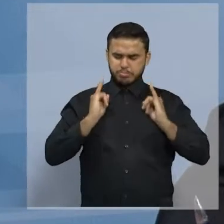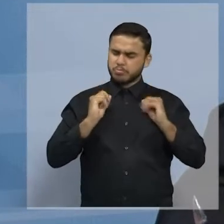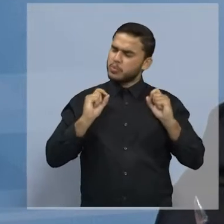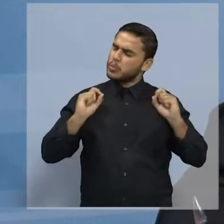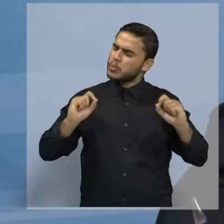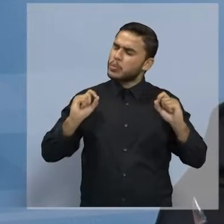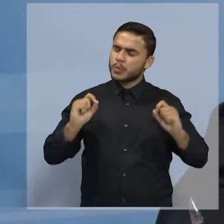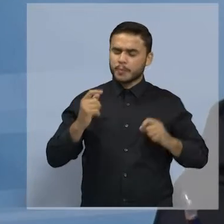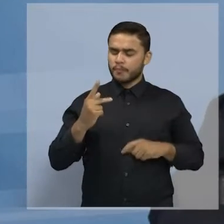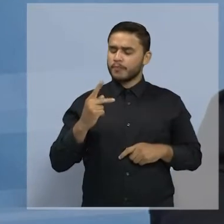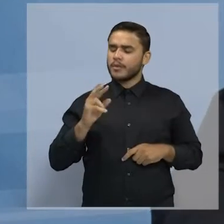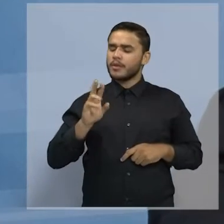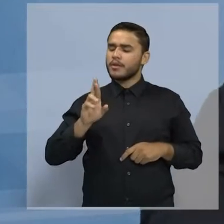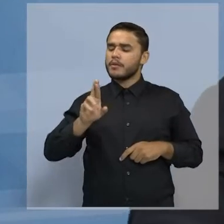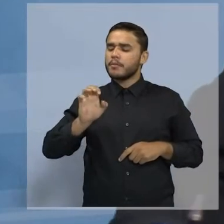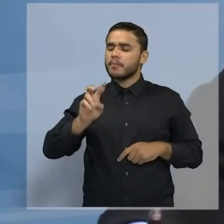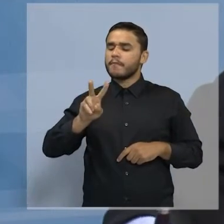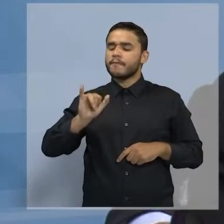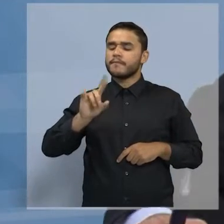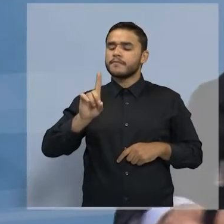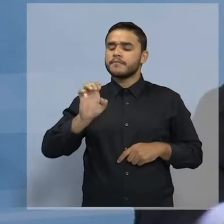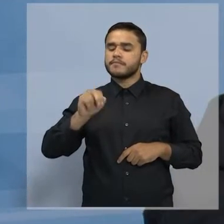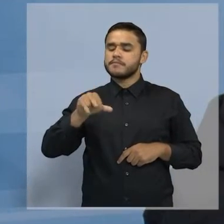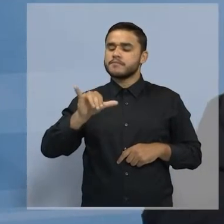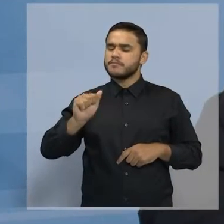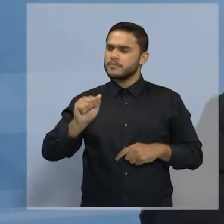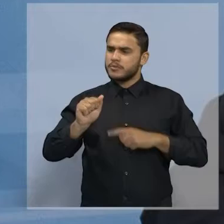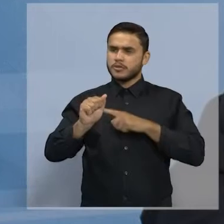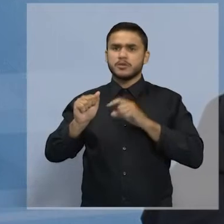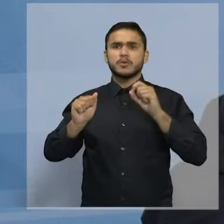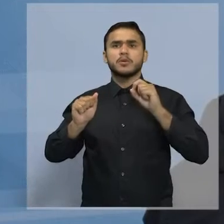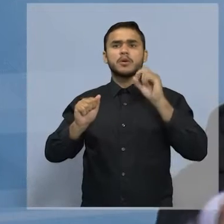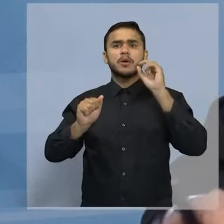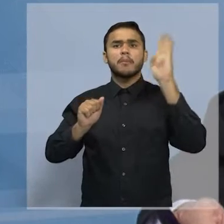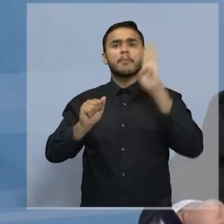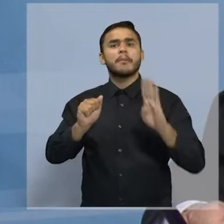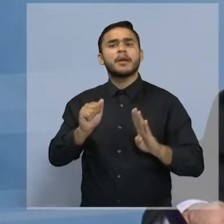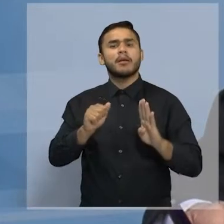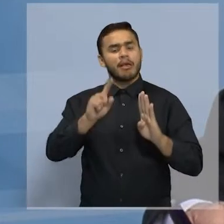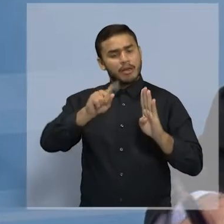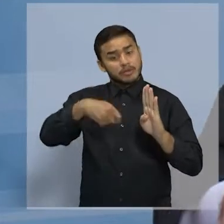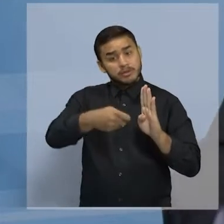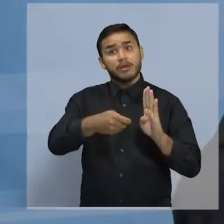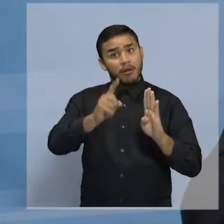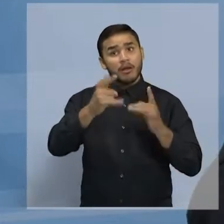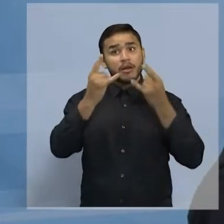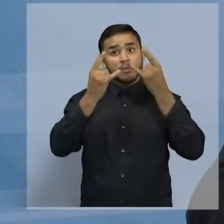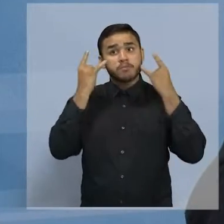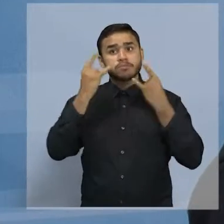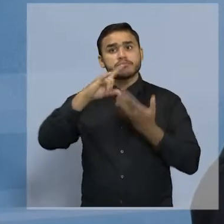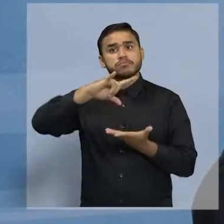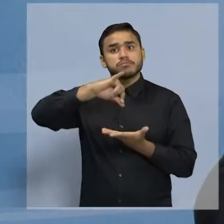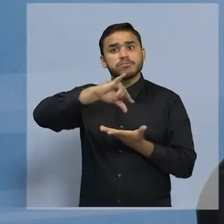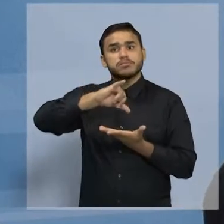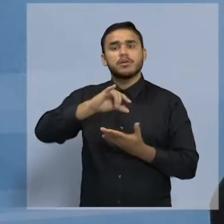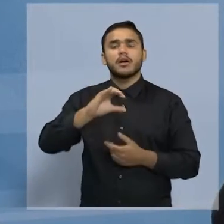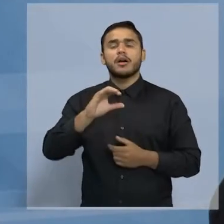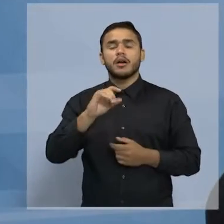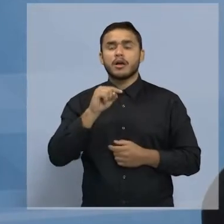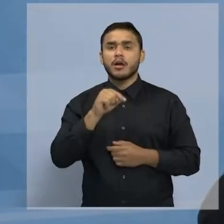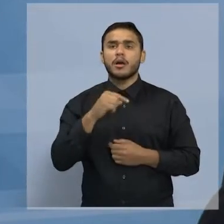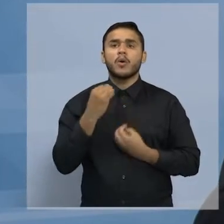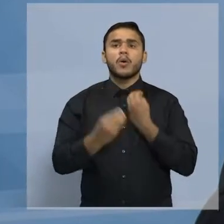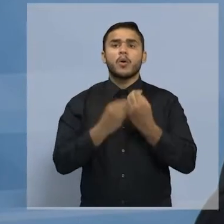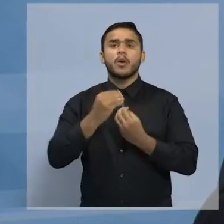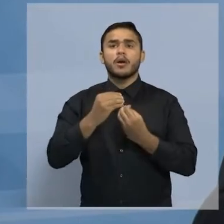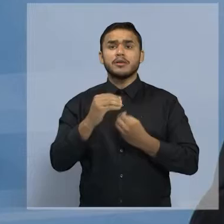Previdência num país capitalista com características de desigualdade, por exemplo, como